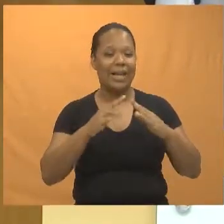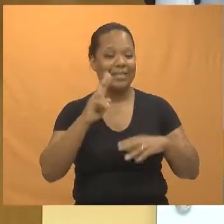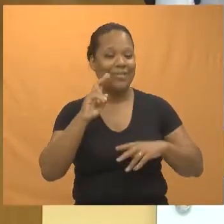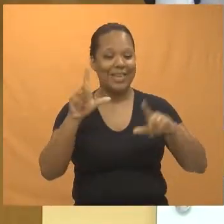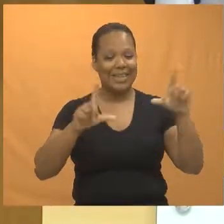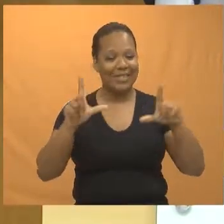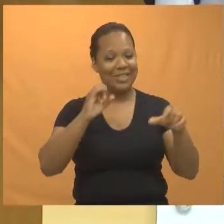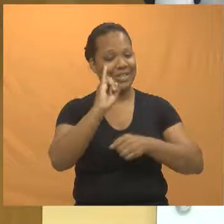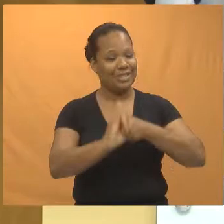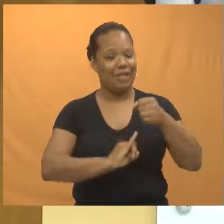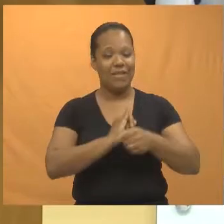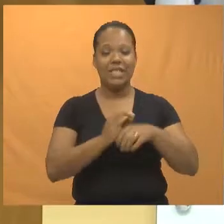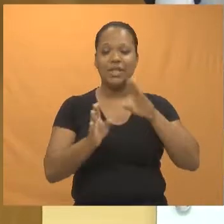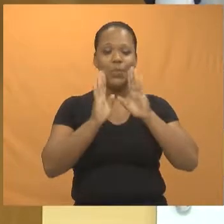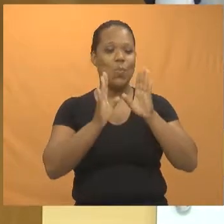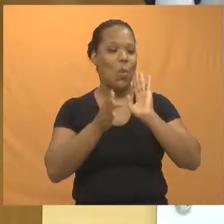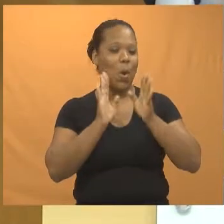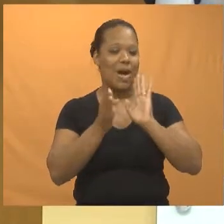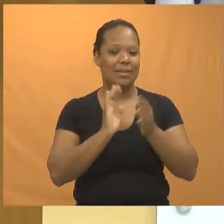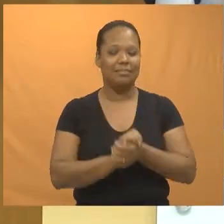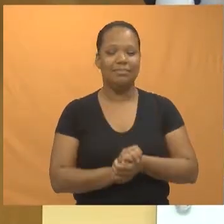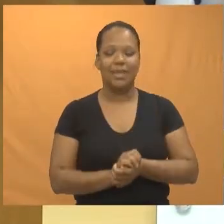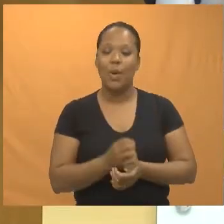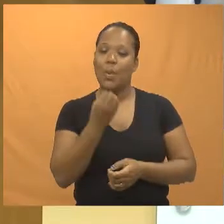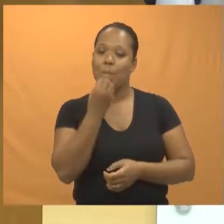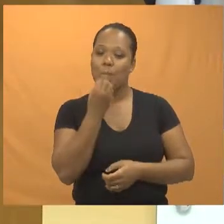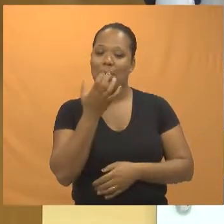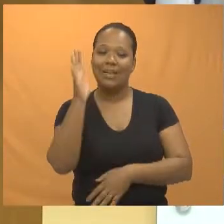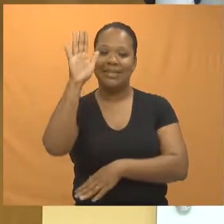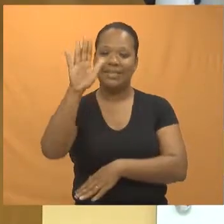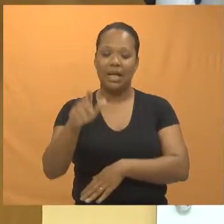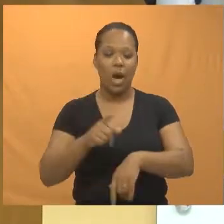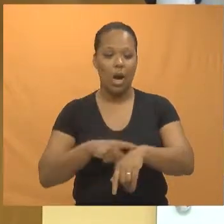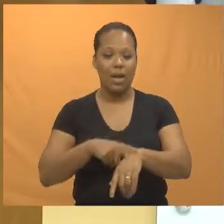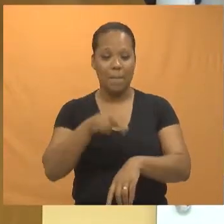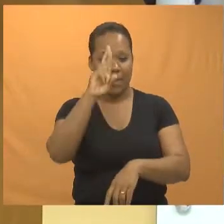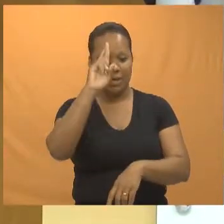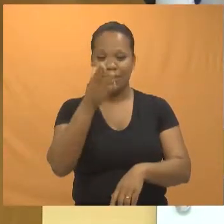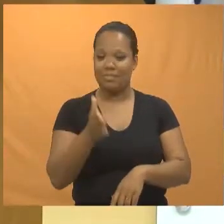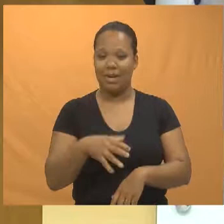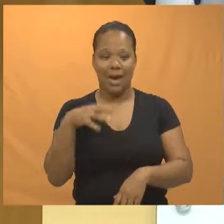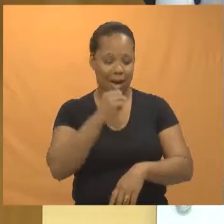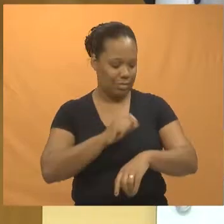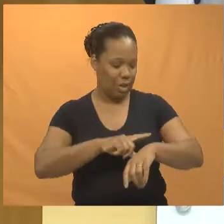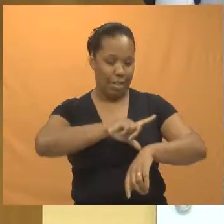da internet, do Facebook. Meu boa tarde a todos. Nossa, meio-dia e meio já, hein? A hora voou.